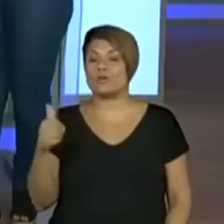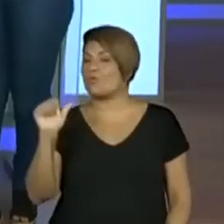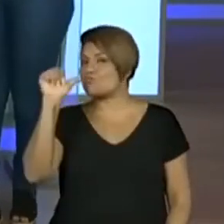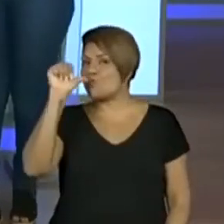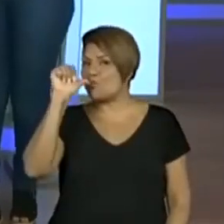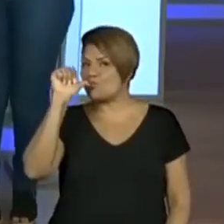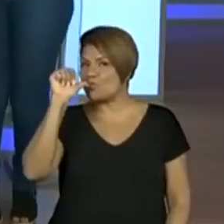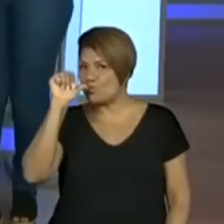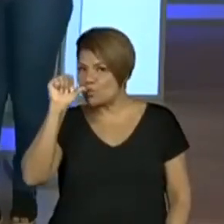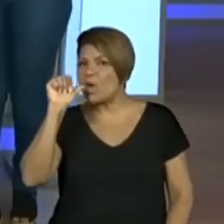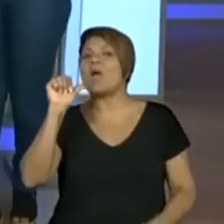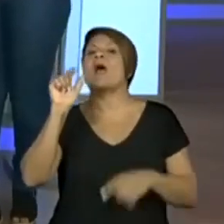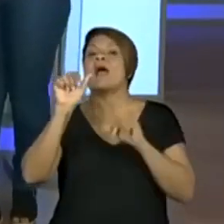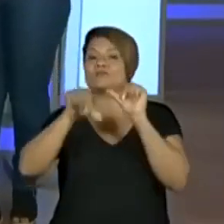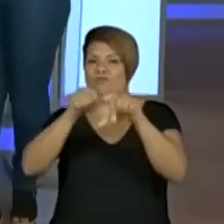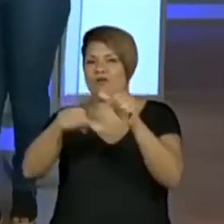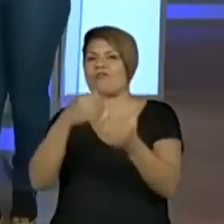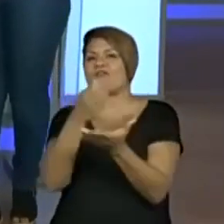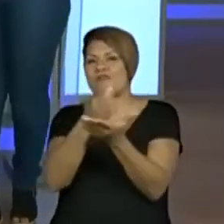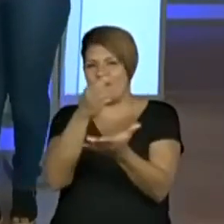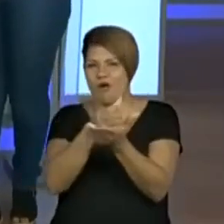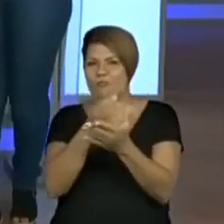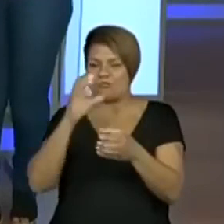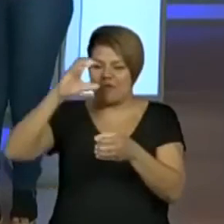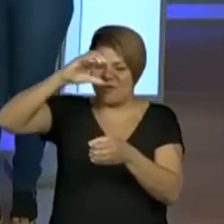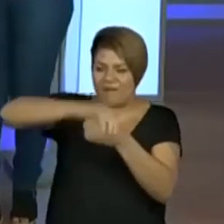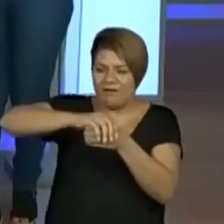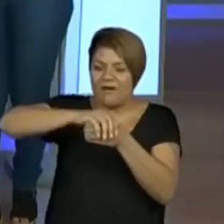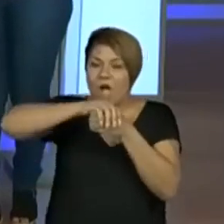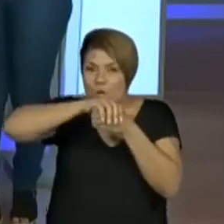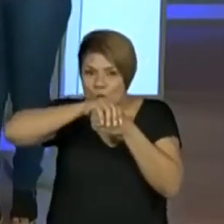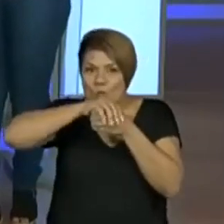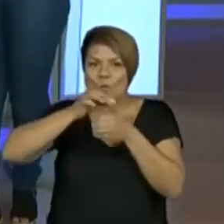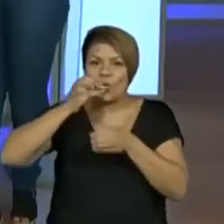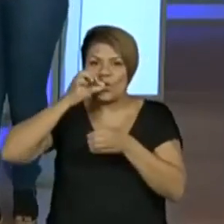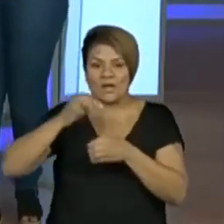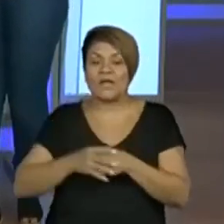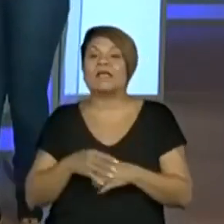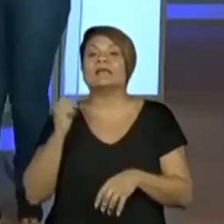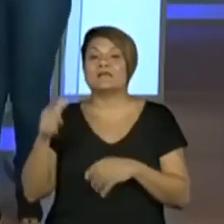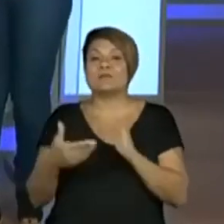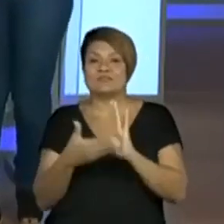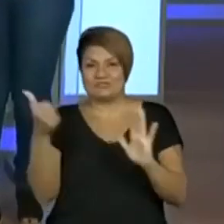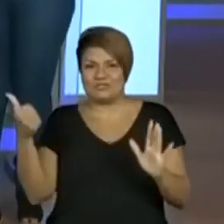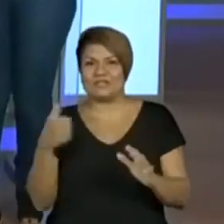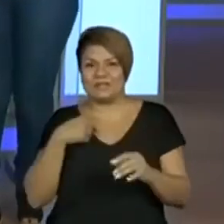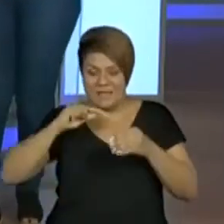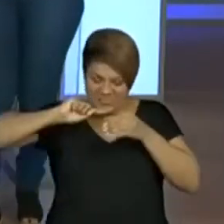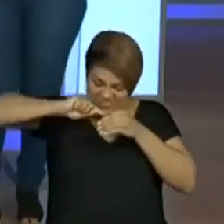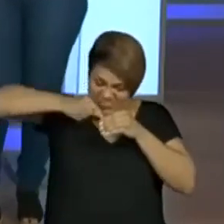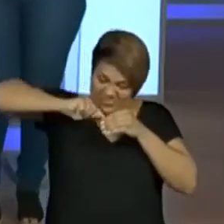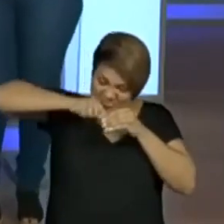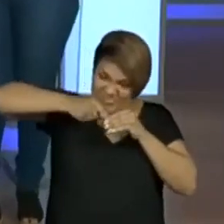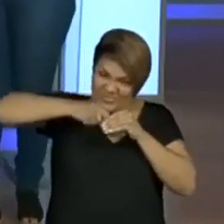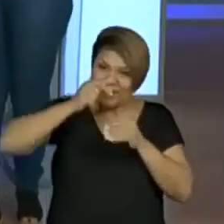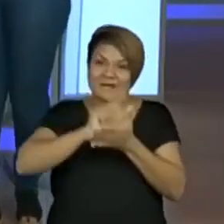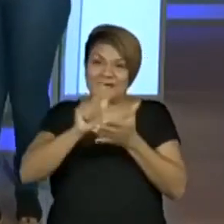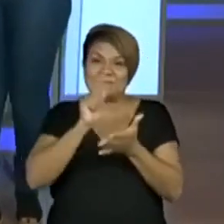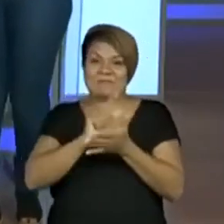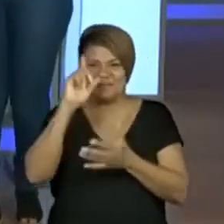de do Copinho de francesinha e como é difícil girar depois tirar depois limpar aquele cantinho